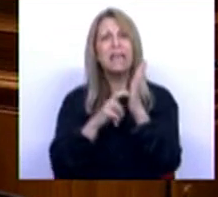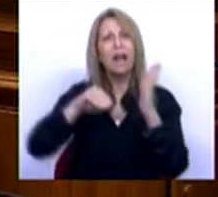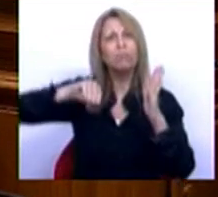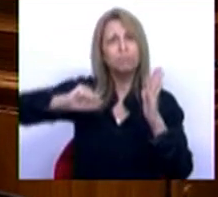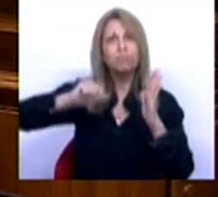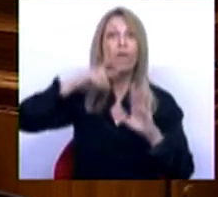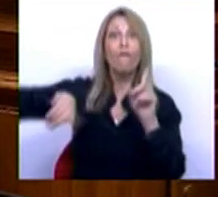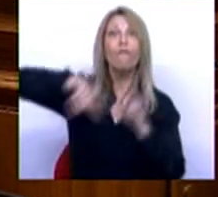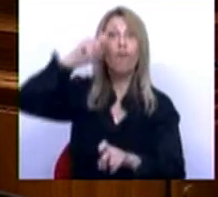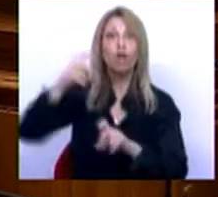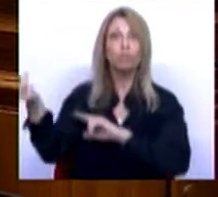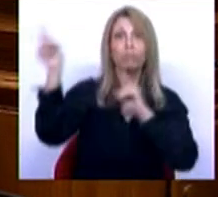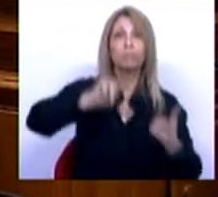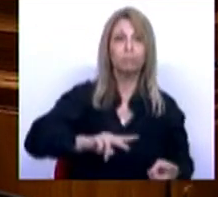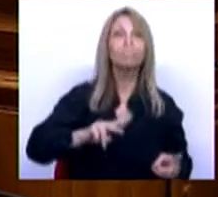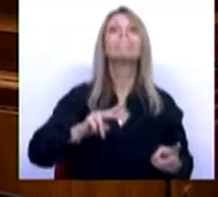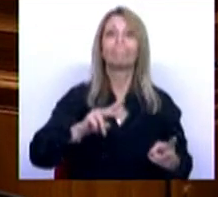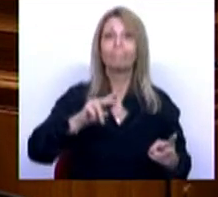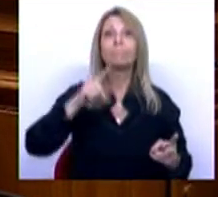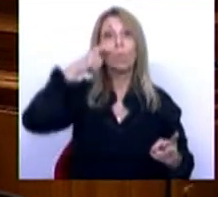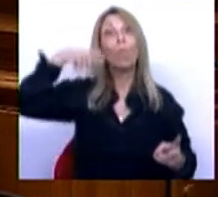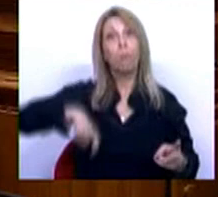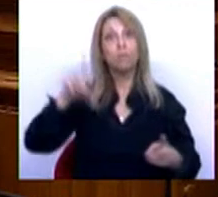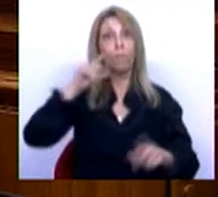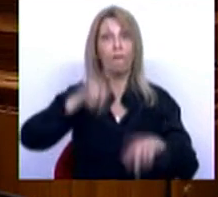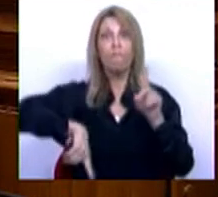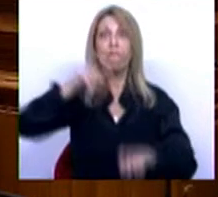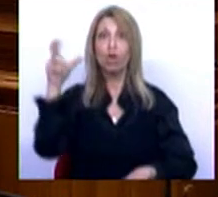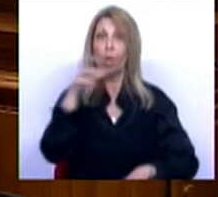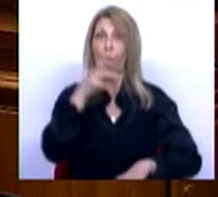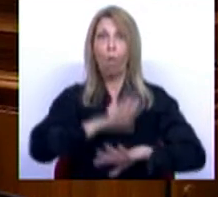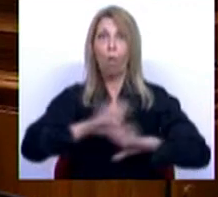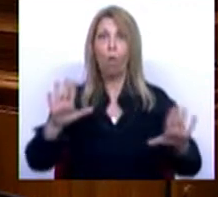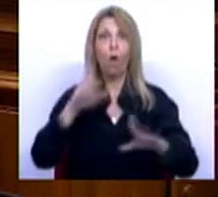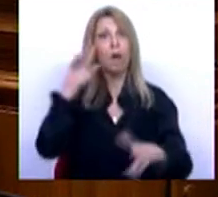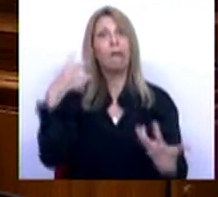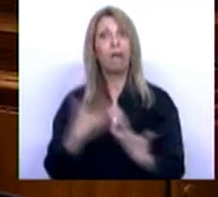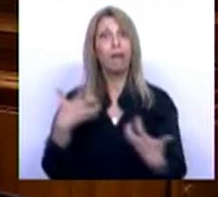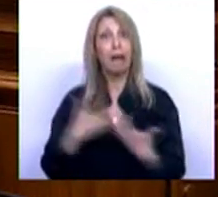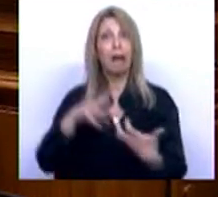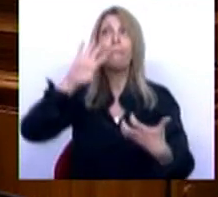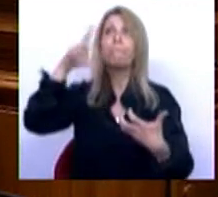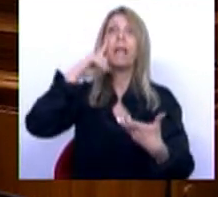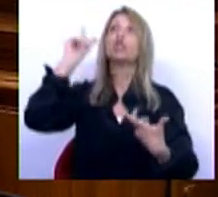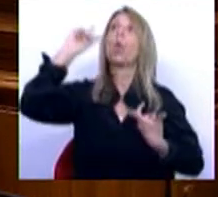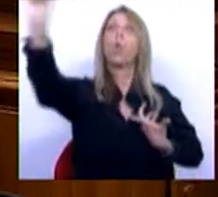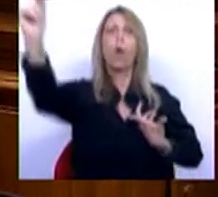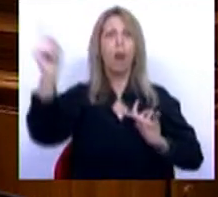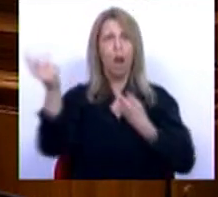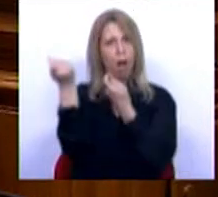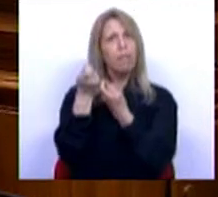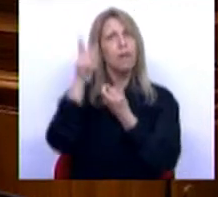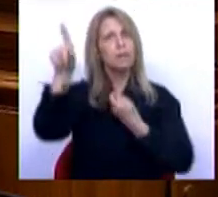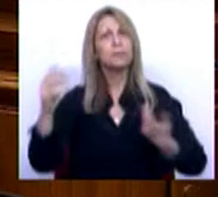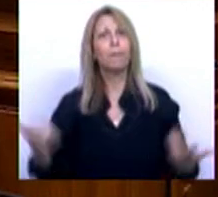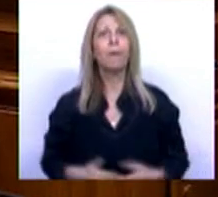humanos que também fugiam ao horror de uma guerra num país que também não é muito distante daqui. Na altura, este